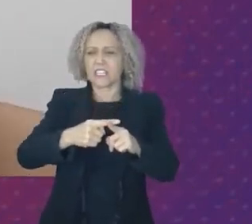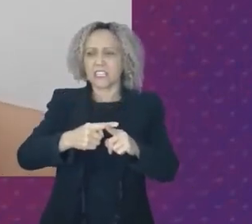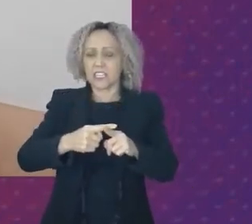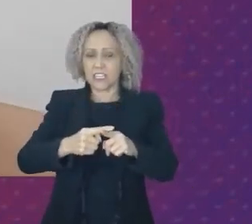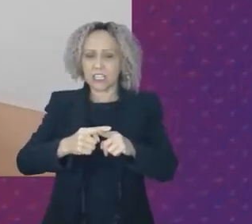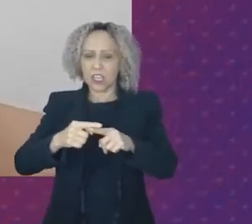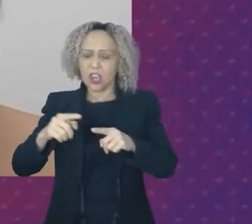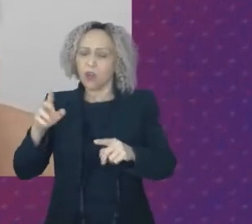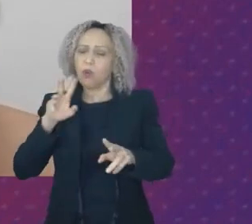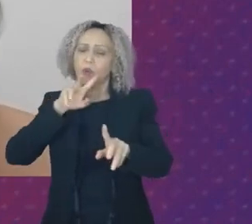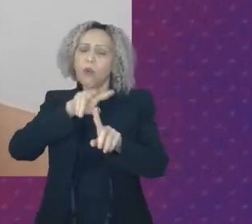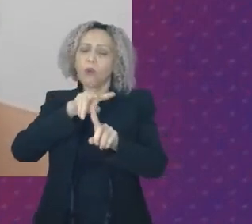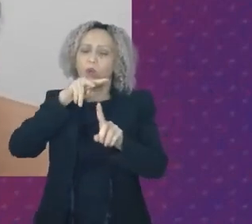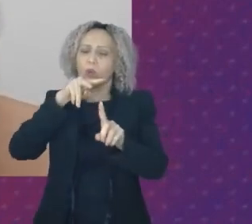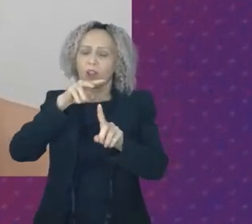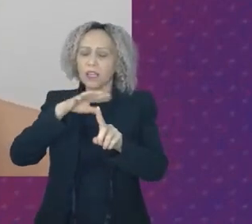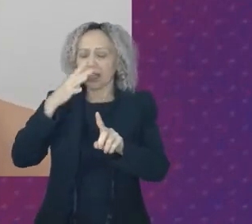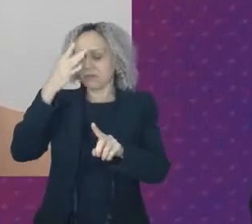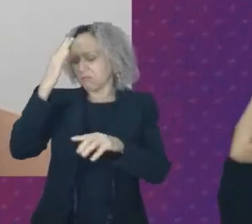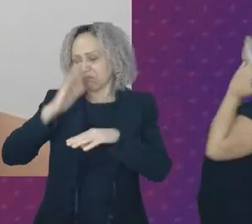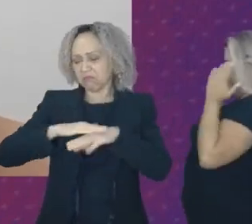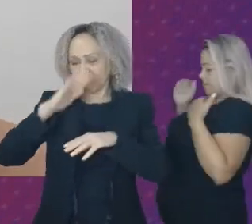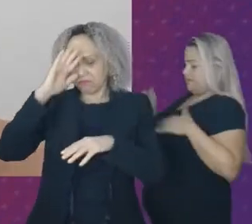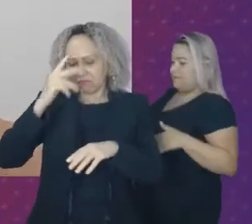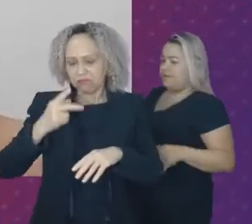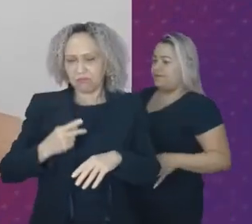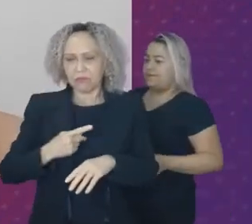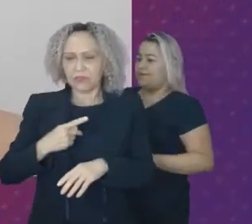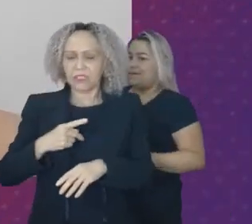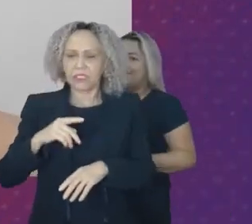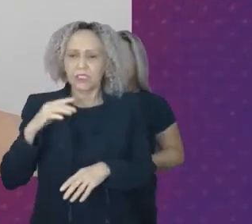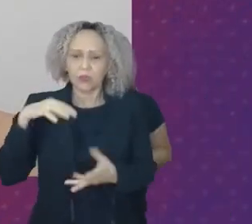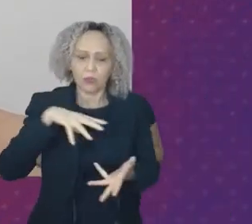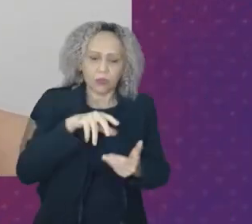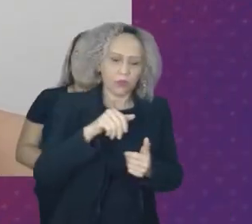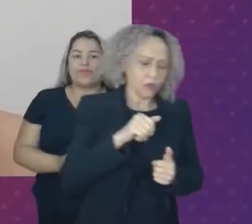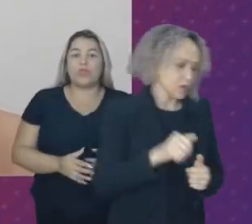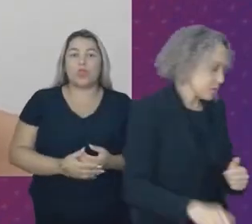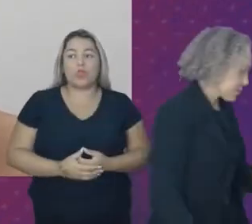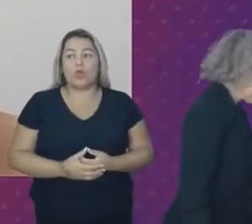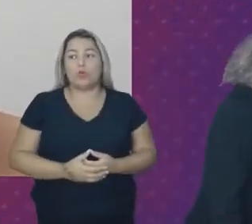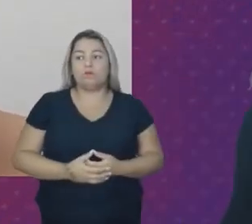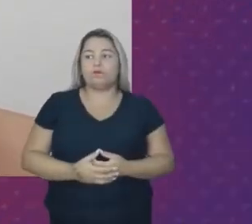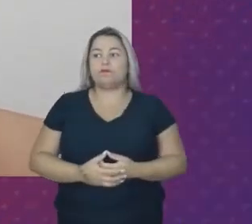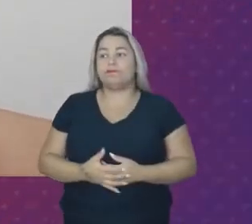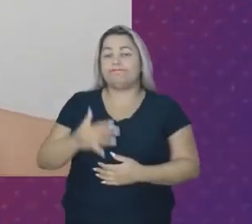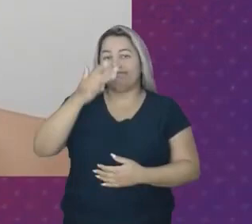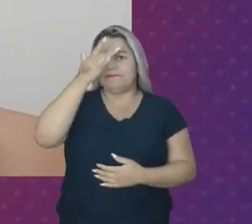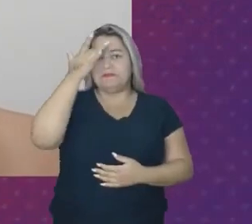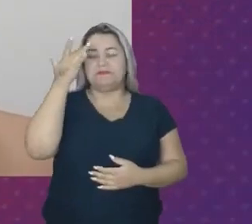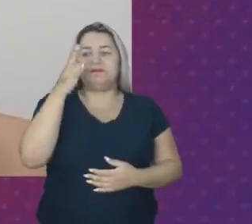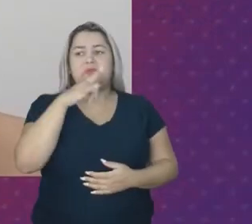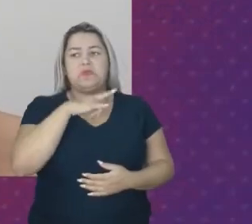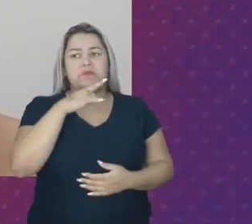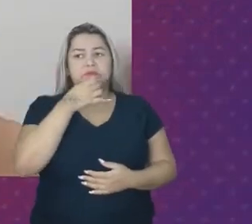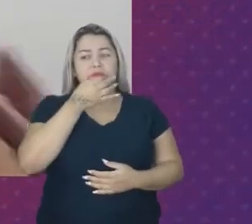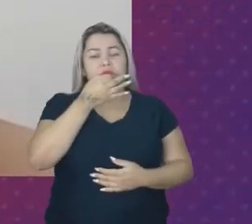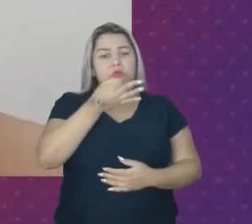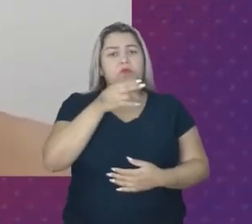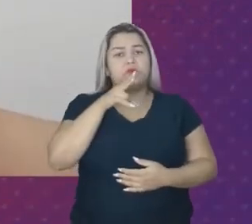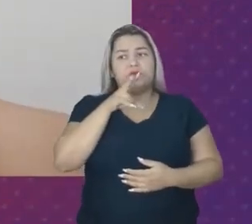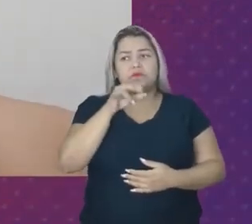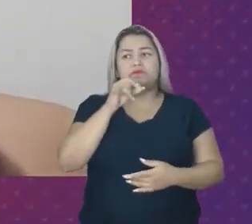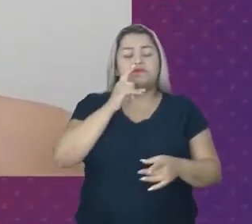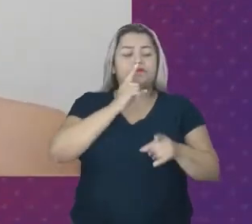visão bonita sobre si e sobre o mundo. São pessoas que têm um posicionamento que vai de encontro